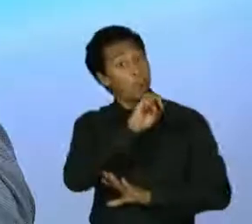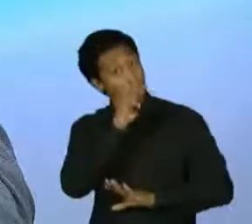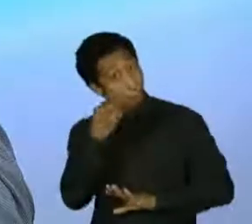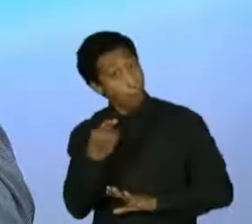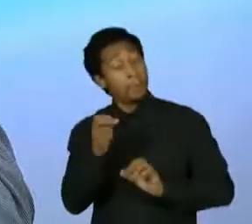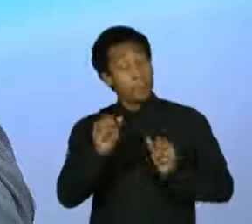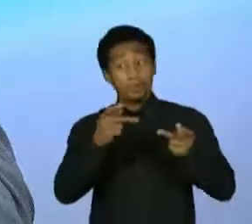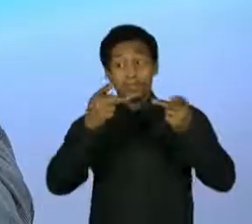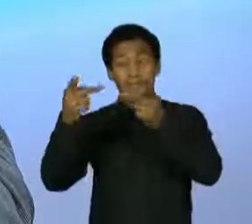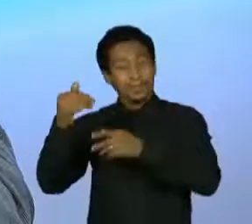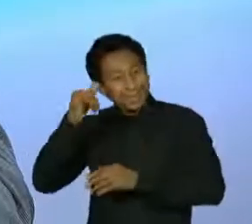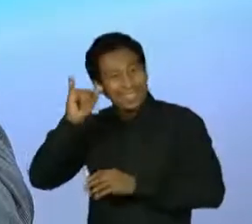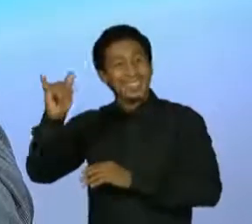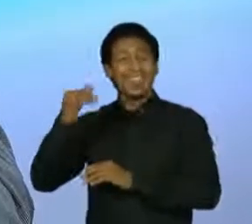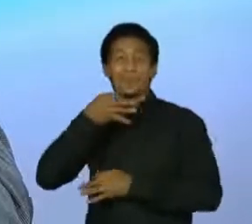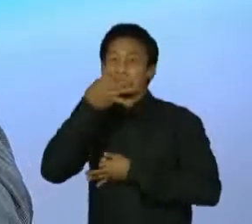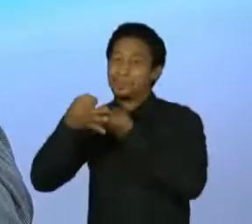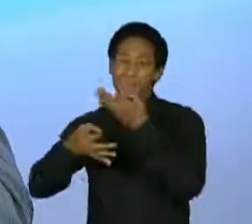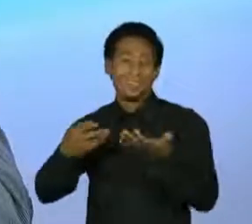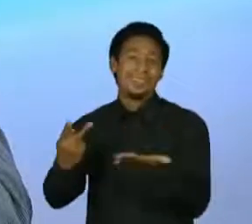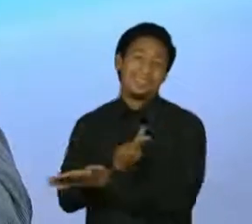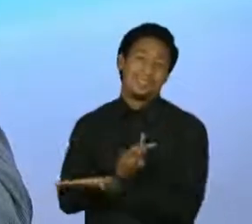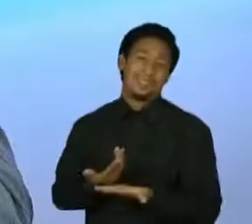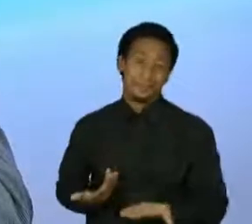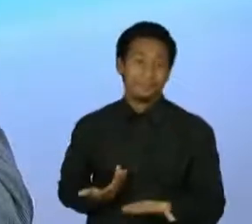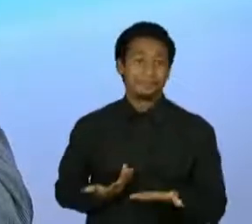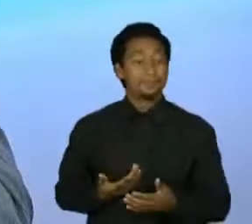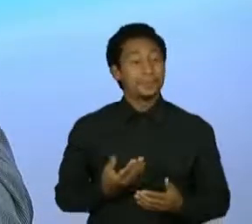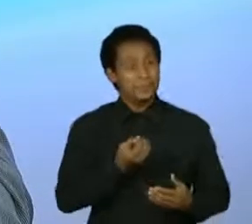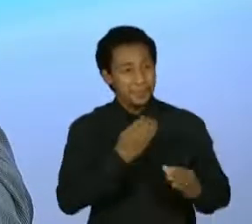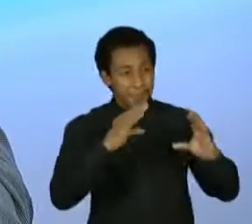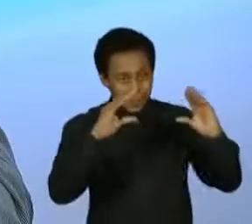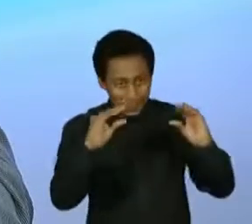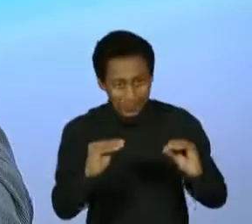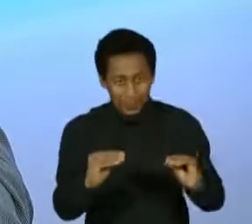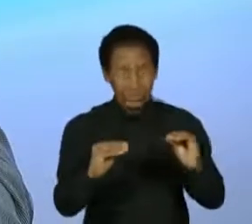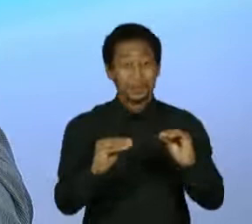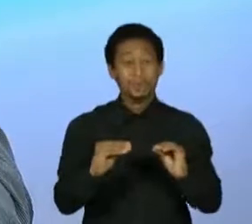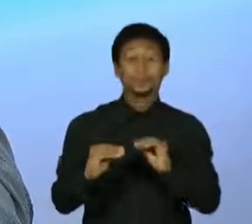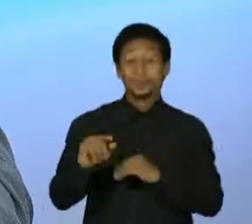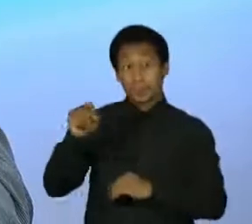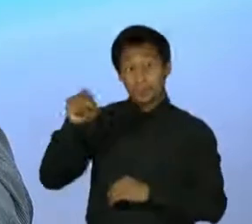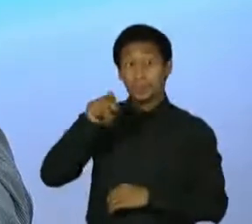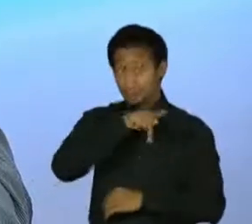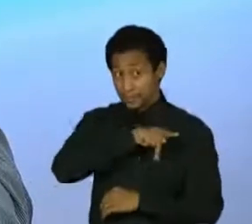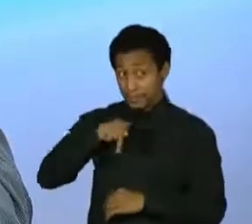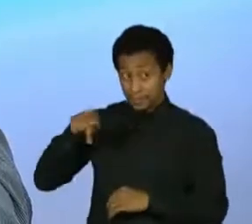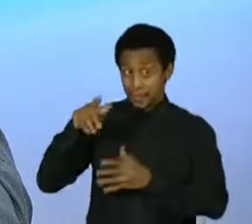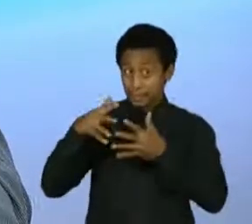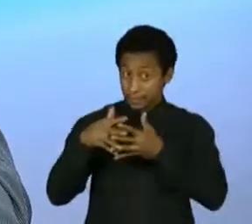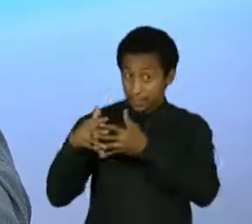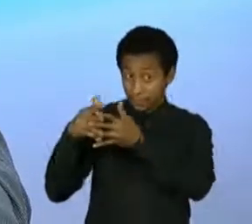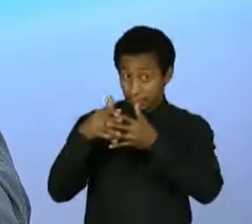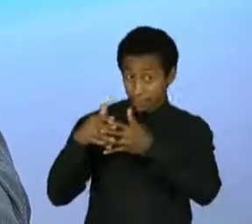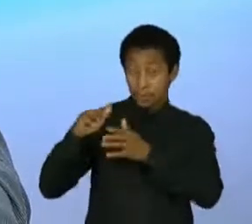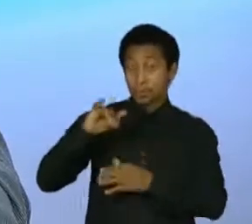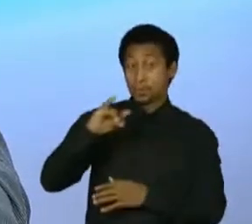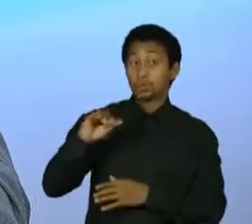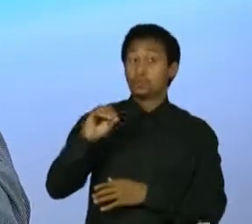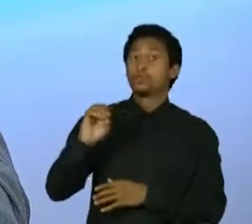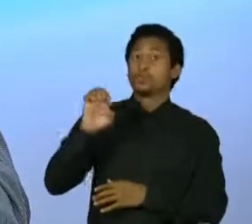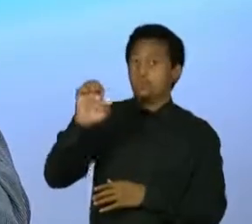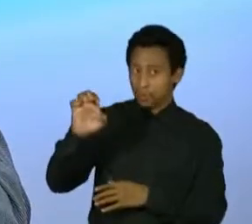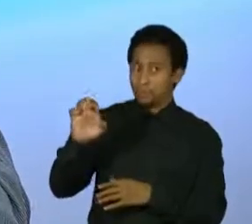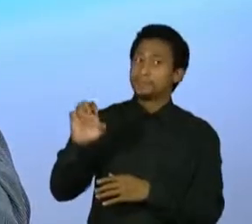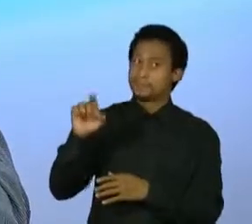o embaixador Boa noite presente que o baile encarar um momento muito complicado tanto na questão doméstica Com inflação